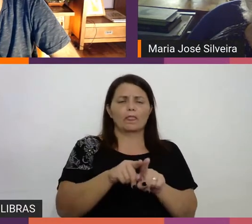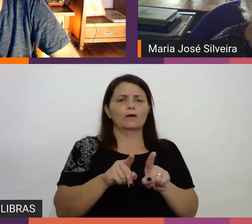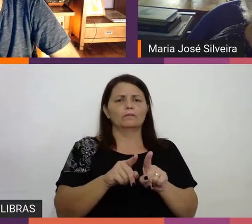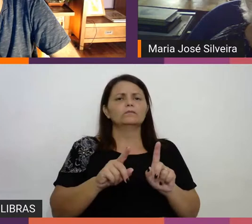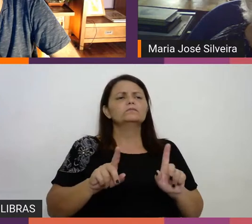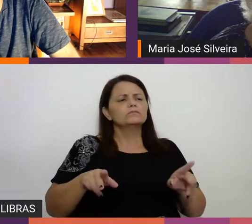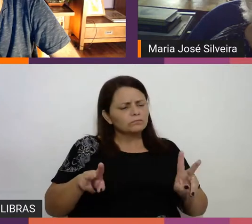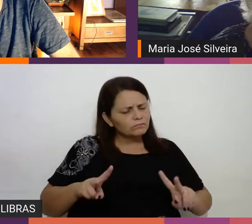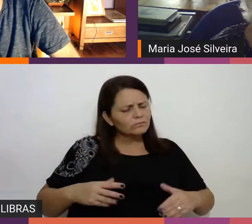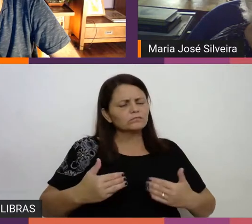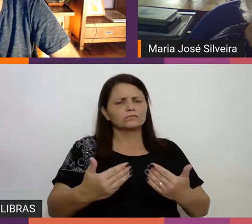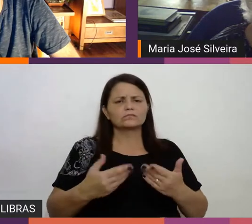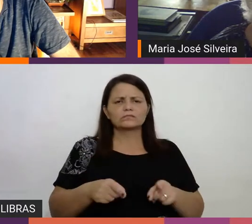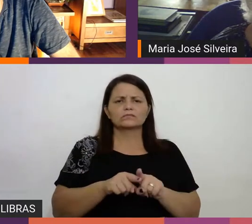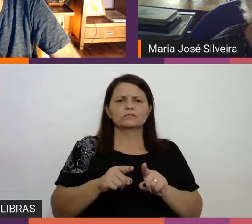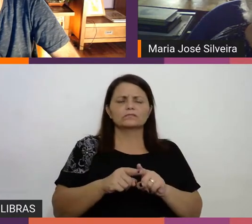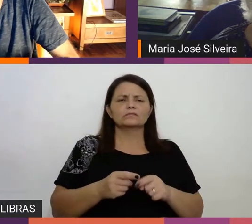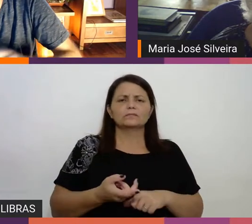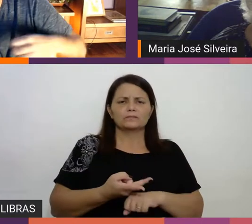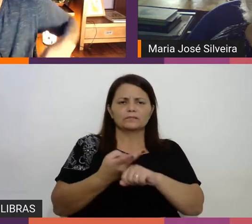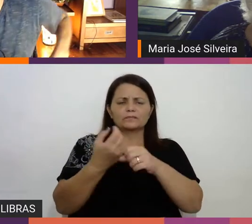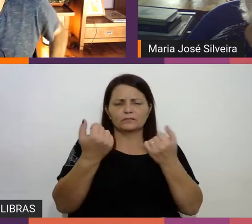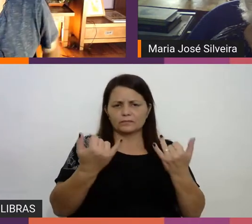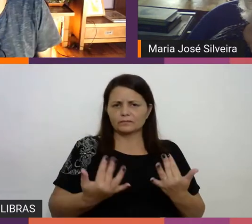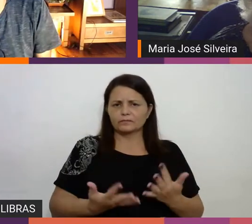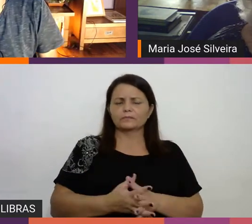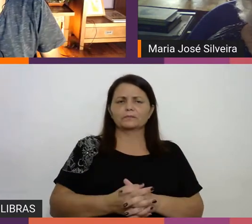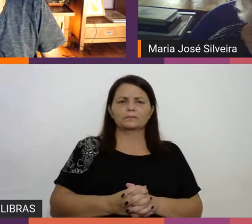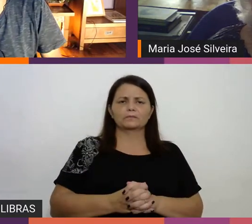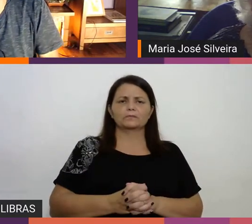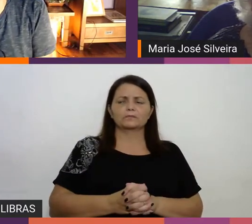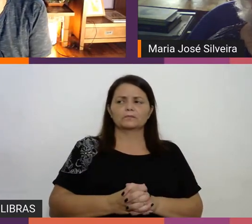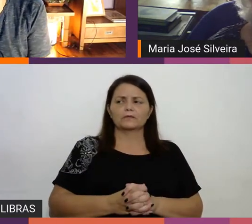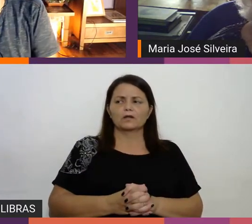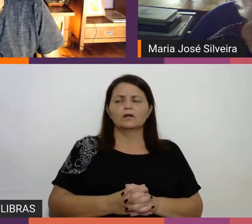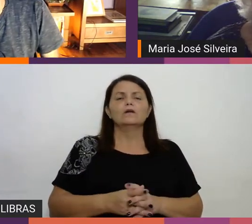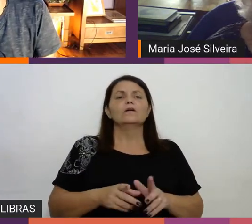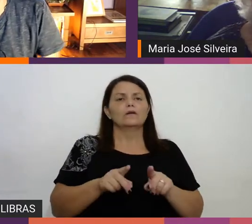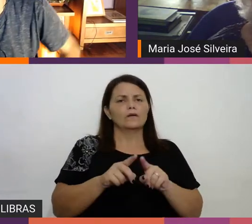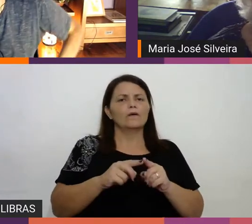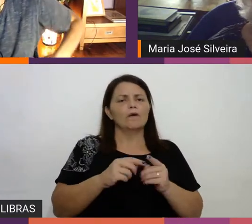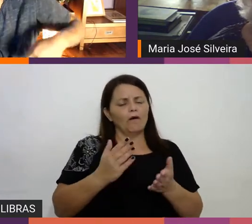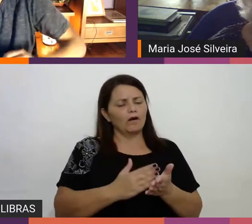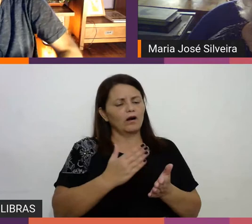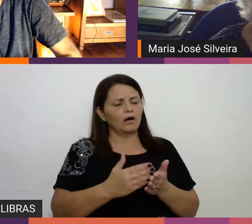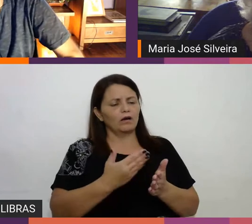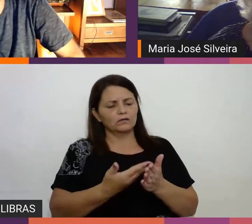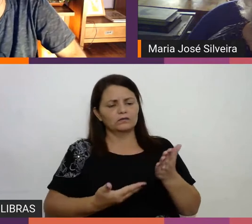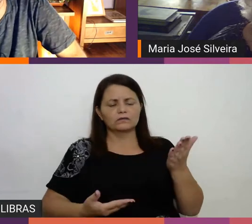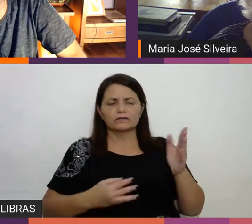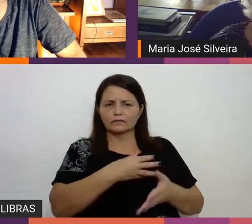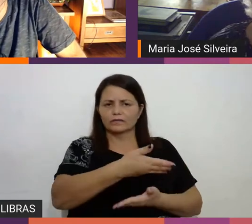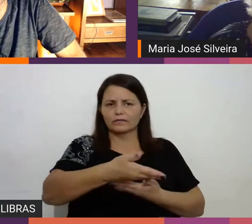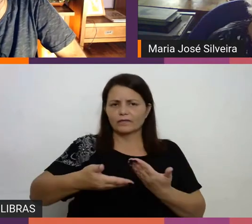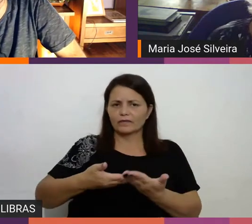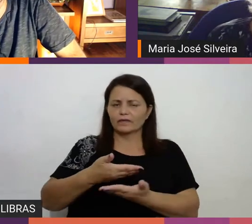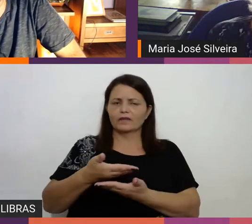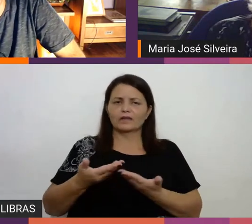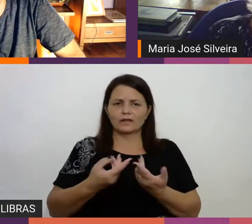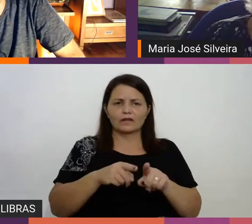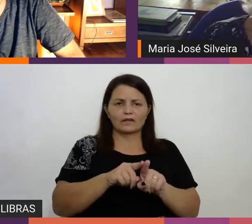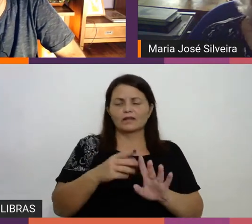forçosamente como talvez ela nos forte porque é um pato biográfico se entrelaça com a narrativa